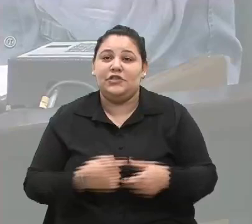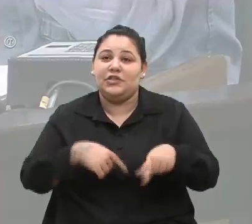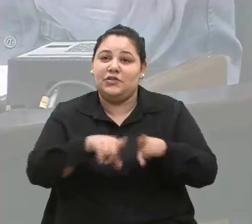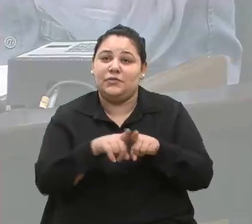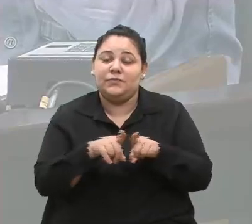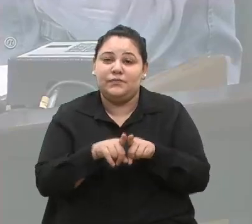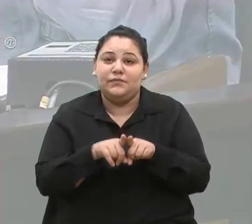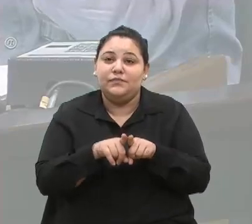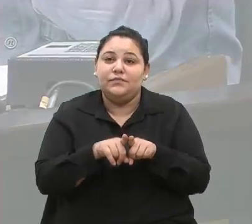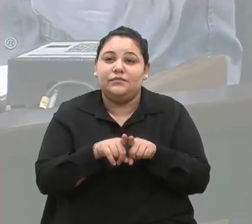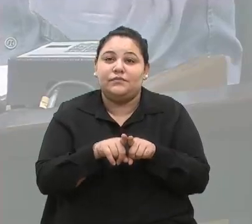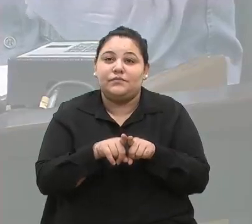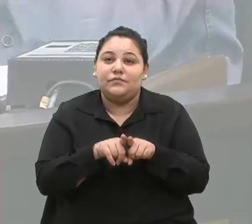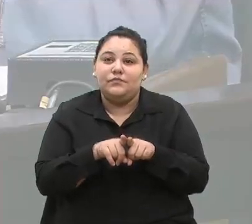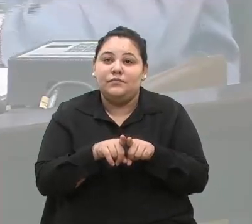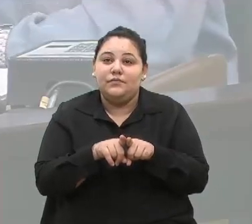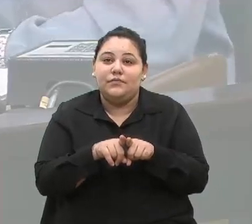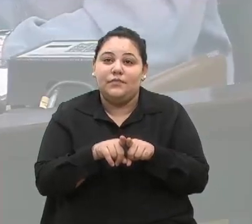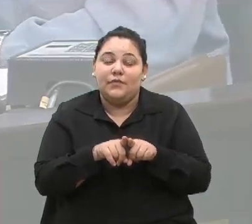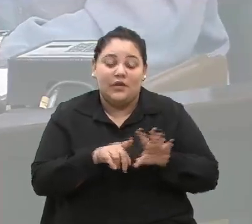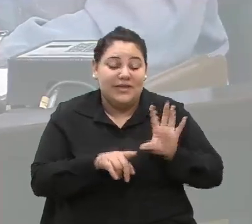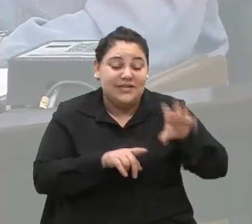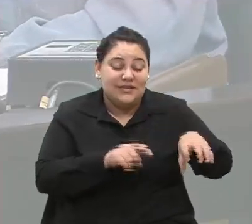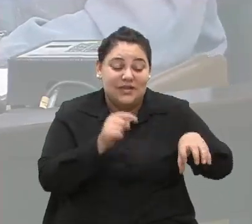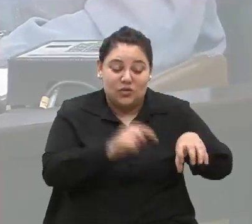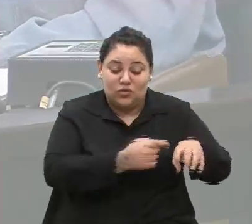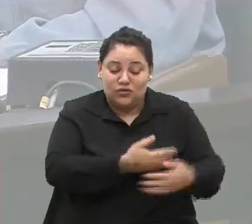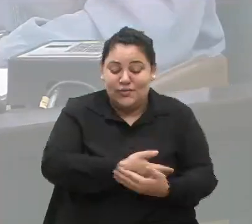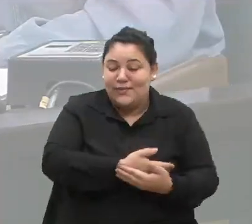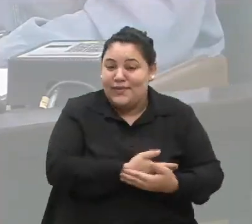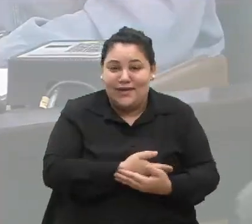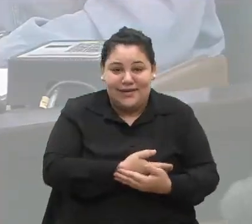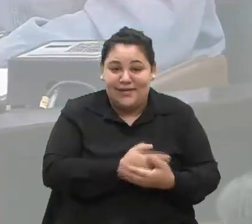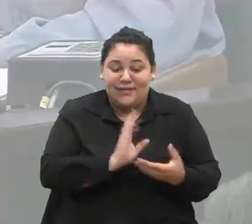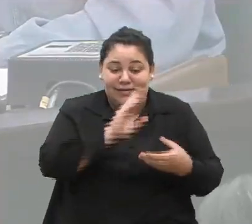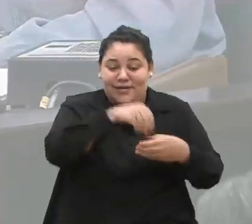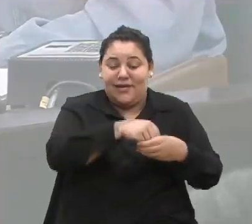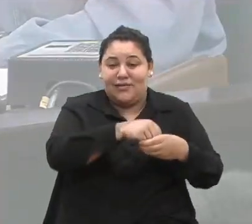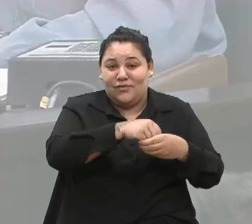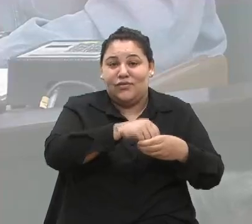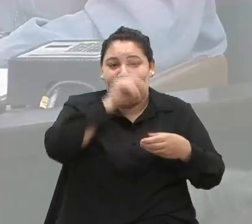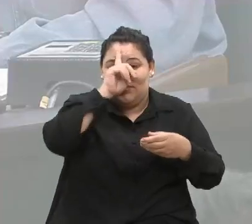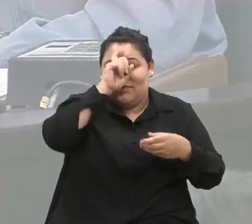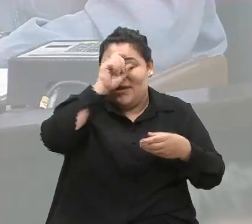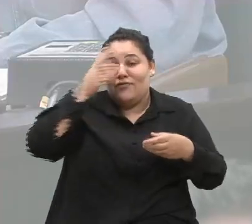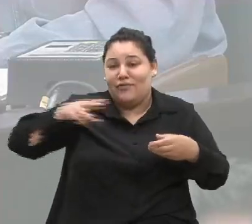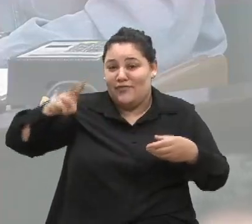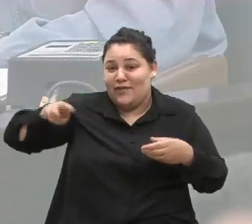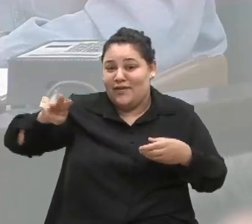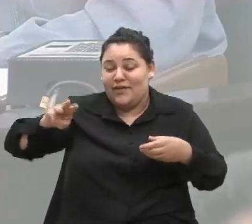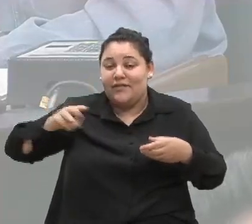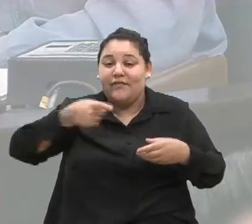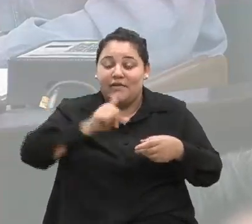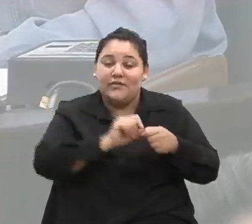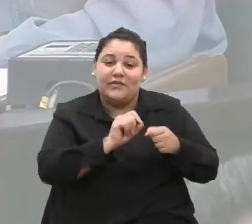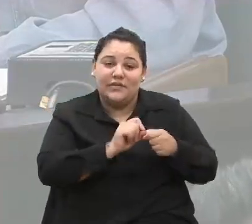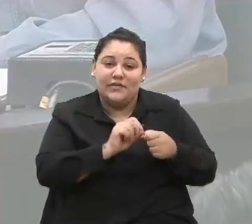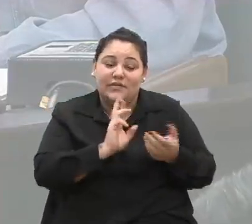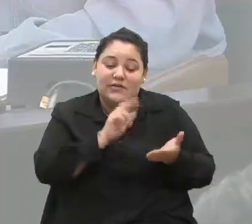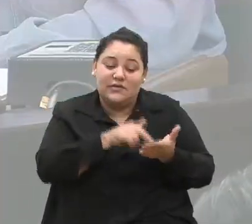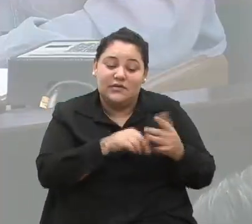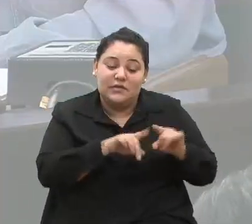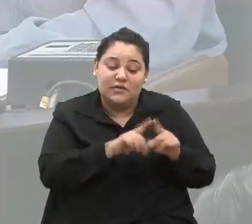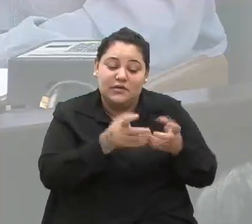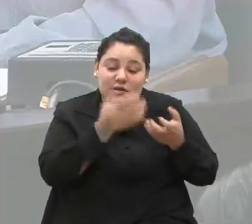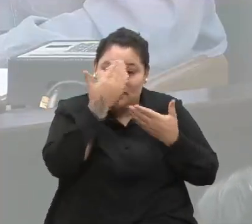esta construção do materno-infantil, ela será feita, ela será realizada. Inclusive, aqui eu quero agradecer ao nosso